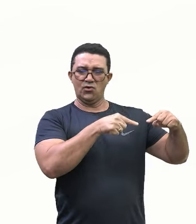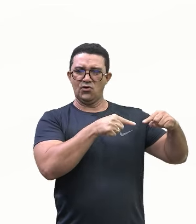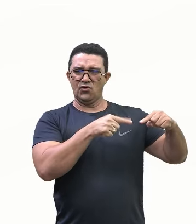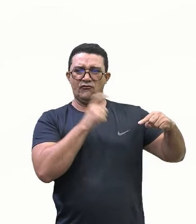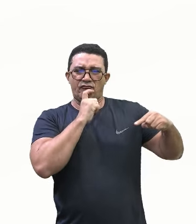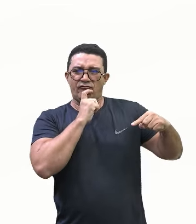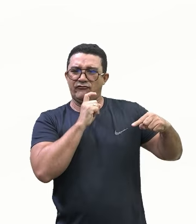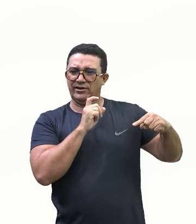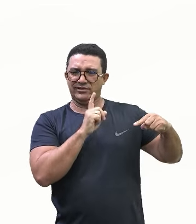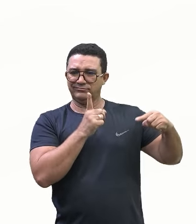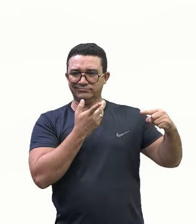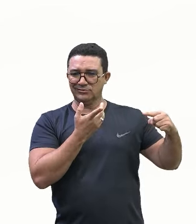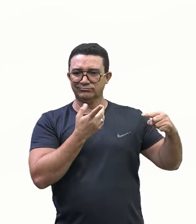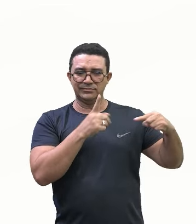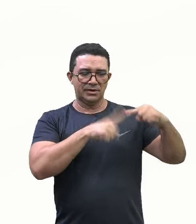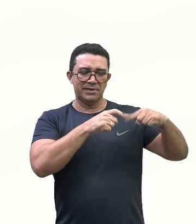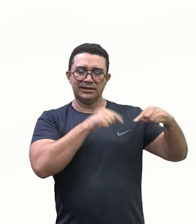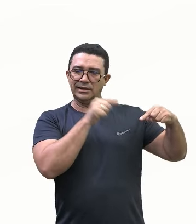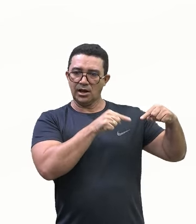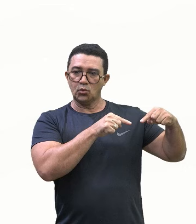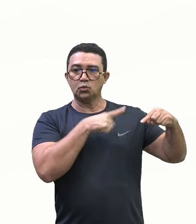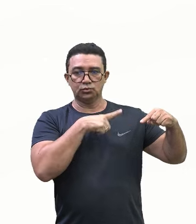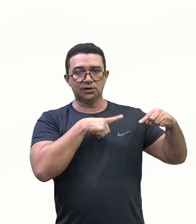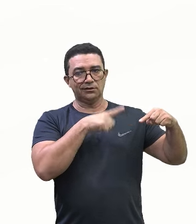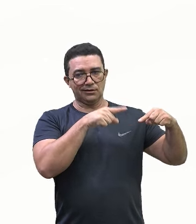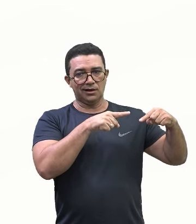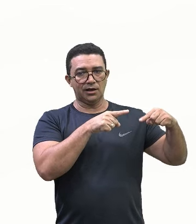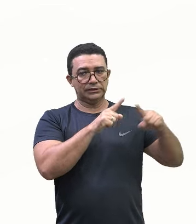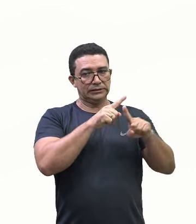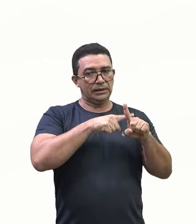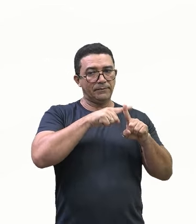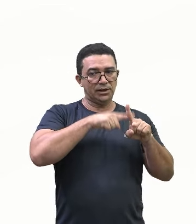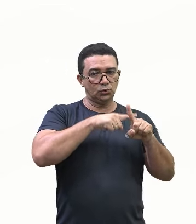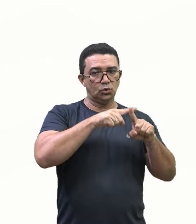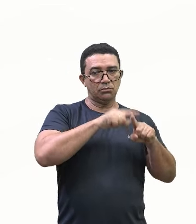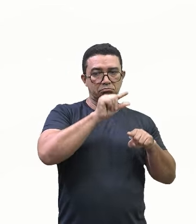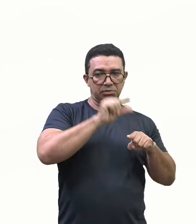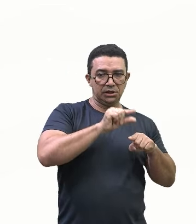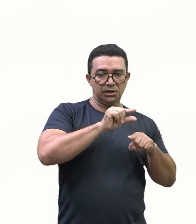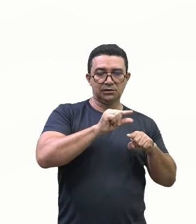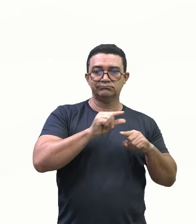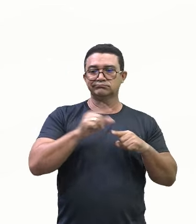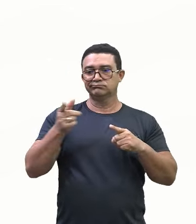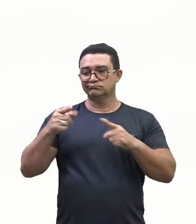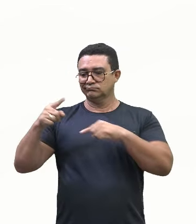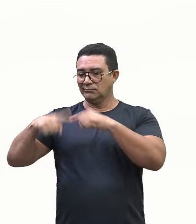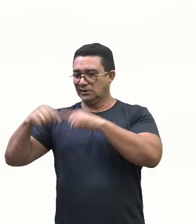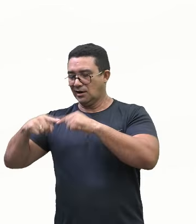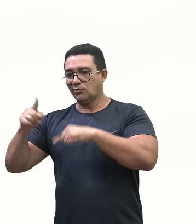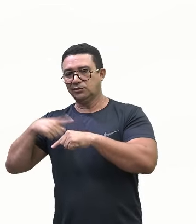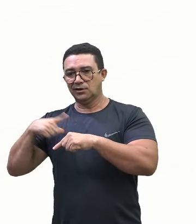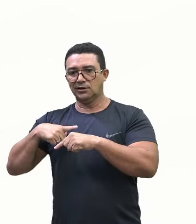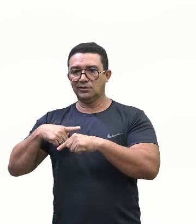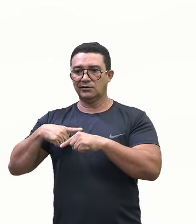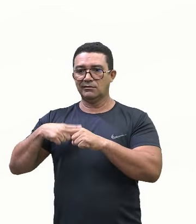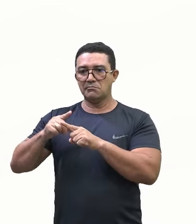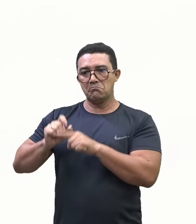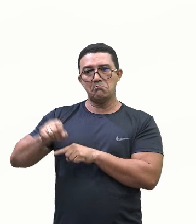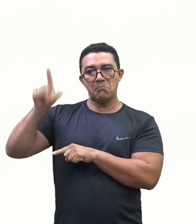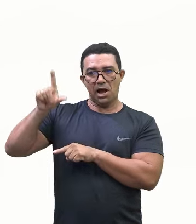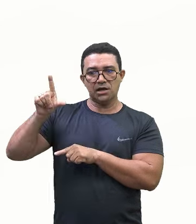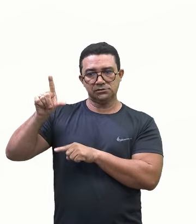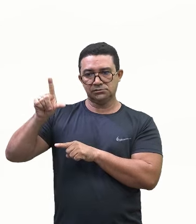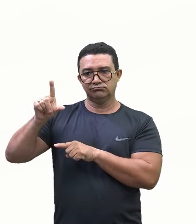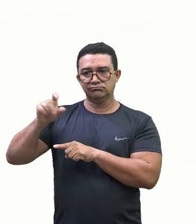Nós costumamos dizer que um tem uma determinada quantidade de calor, de energia, e o outro